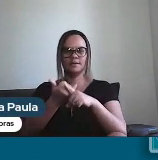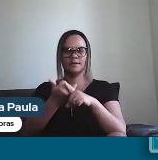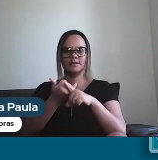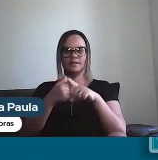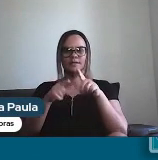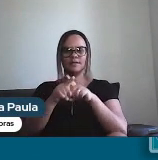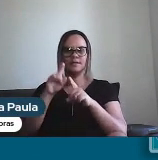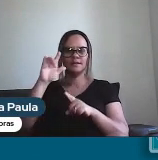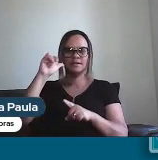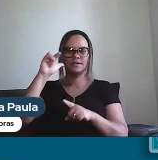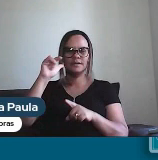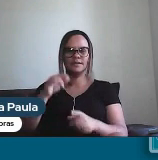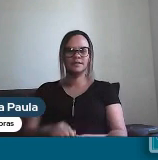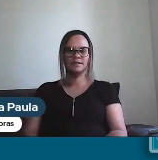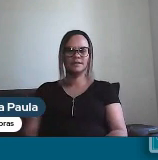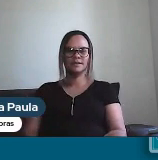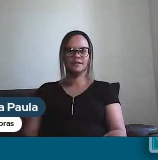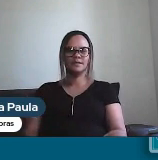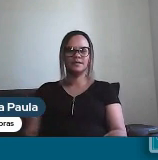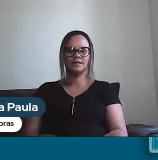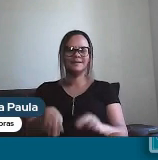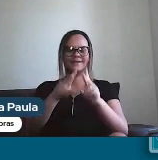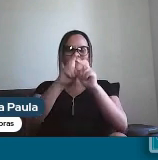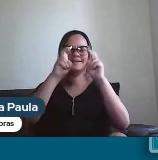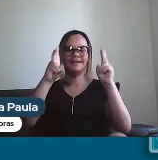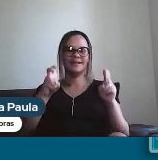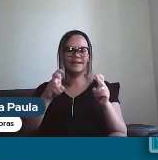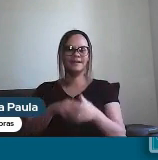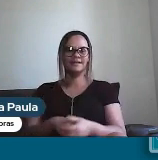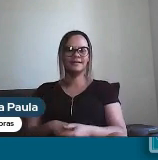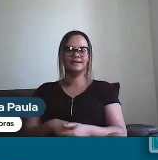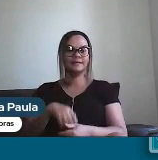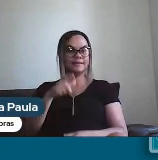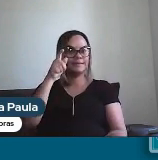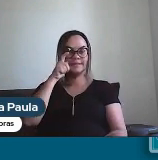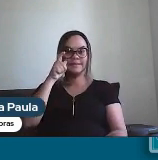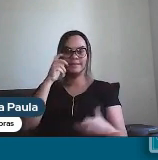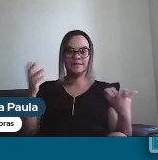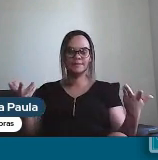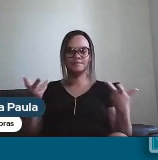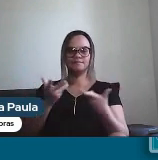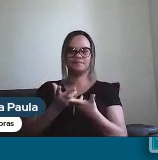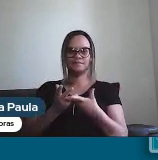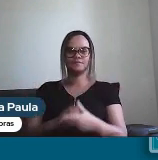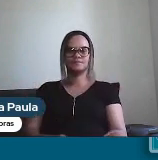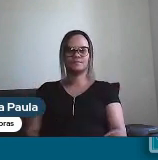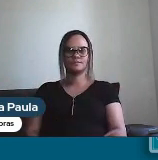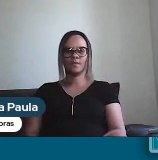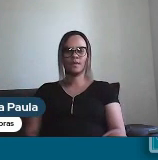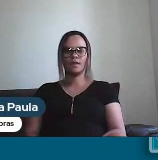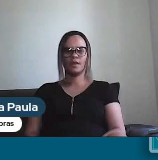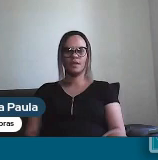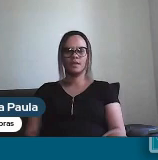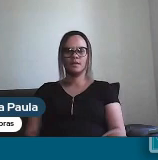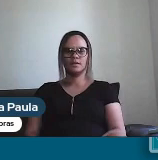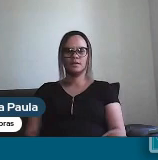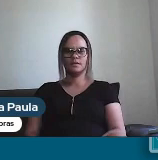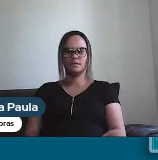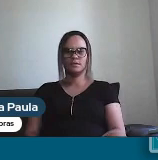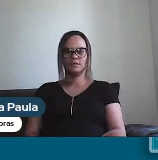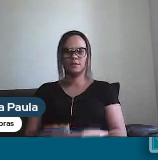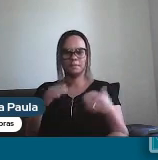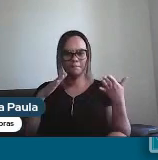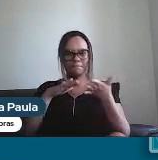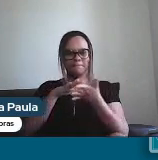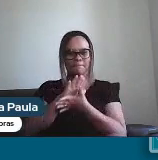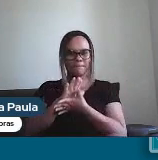conta no Instagram. Existem assuntos extremamente interessantíssimos, ou melhor, tudo que a doutora Laila publica, para